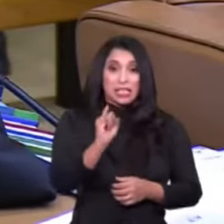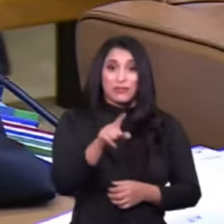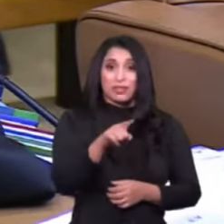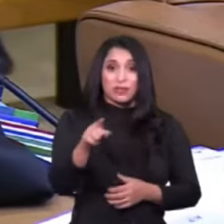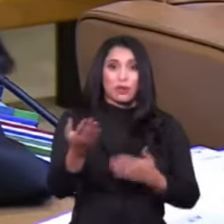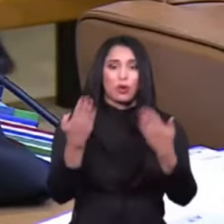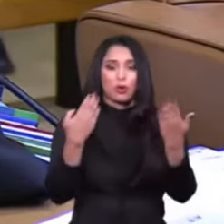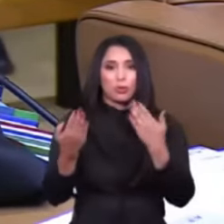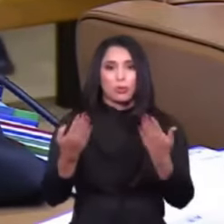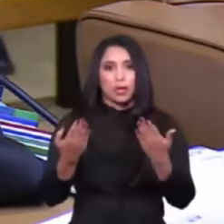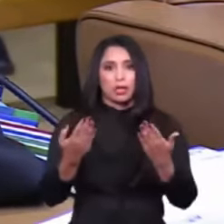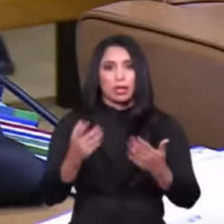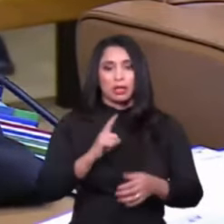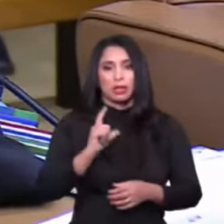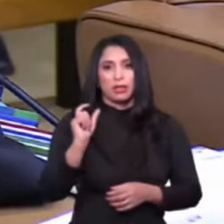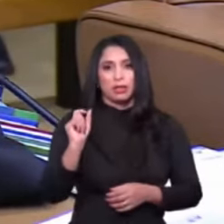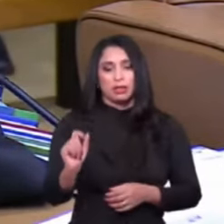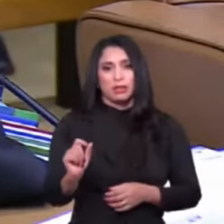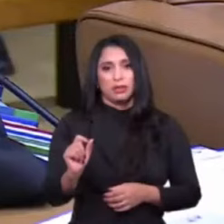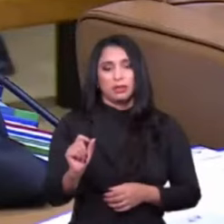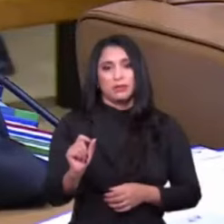droga.